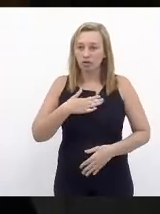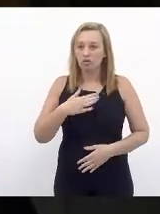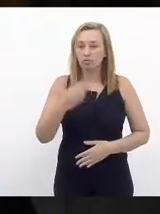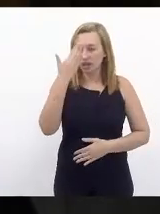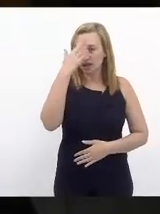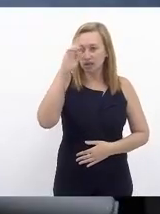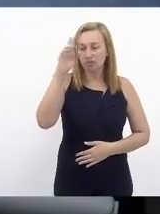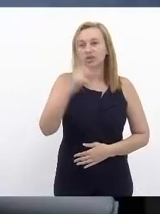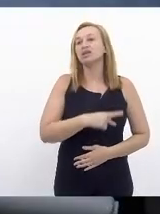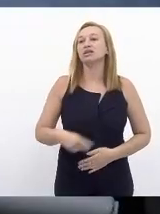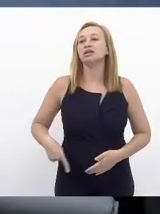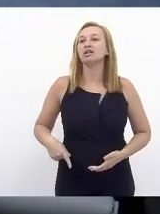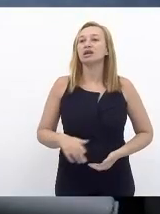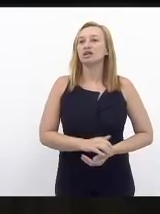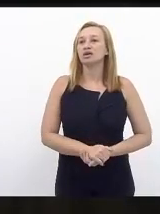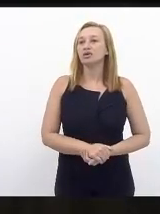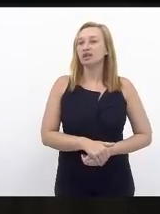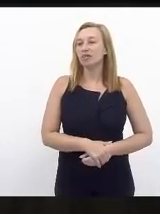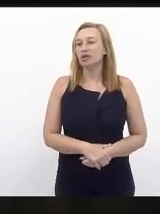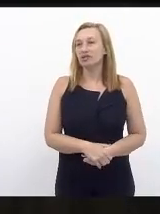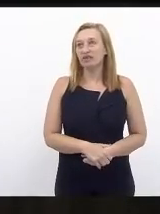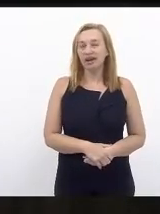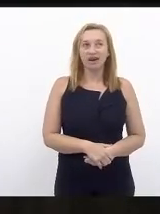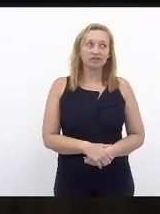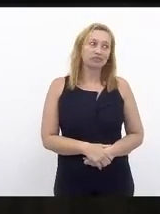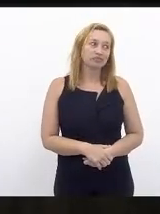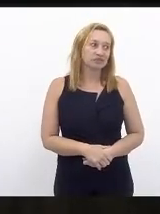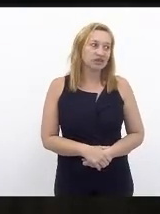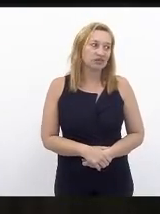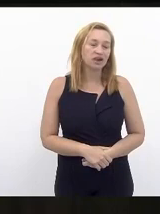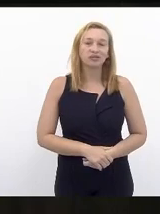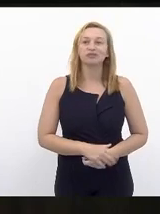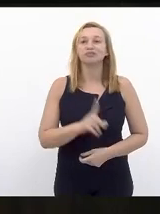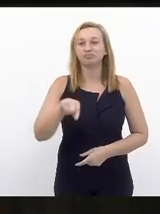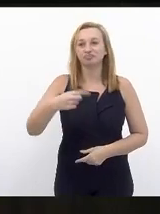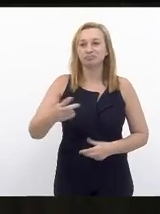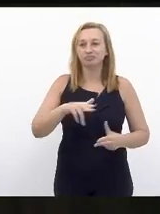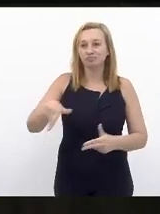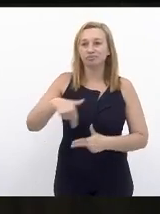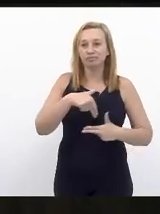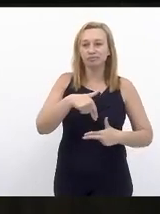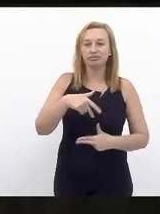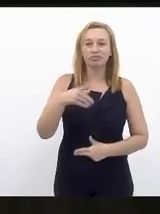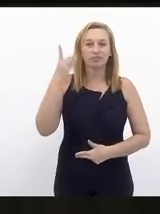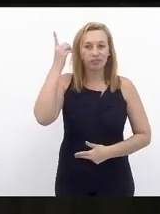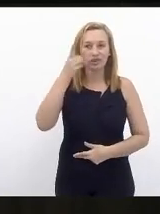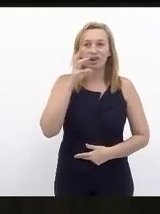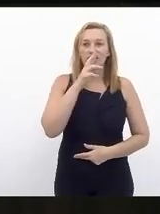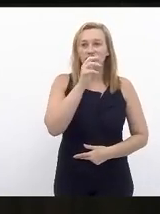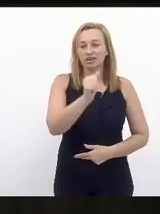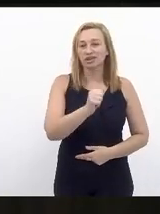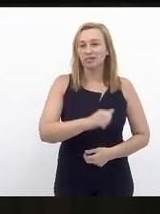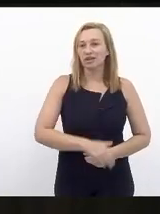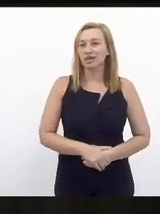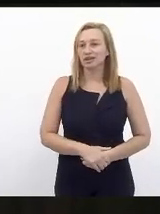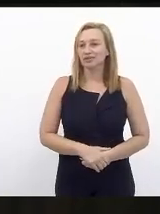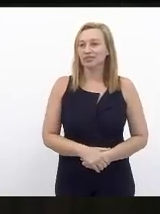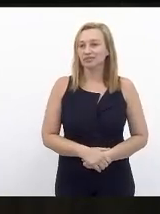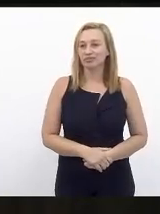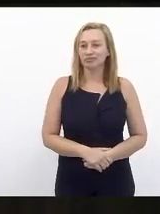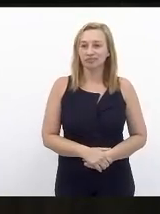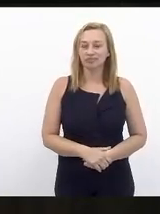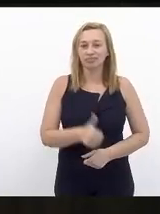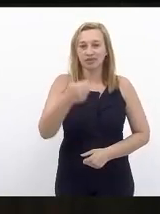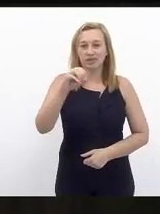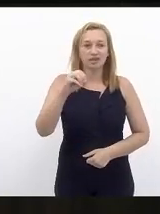presidente. Obrigado, deputado Pobel. Próximo orador inscrito é o nobre deputado Rodrigo Amorim. Vossa Excelência